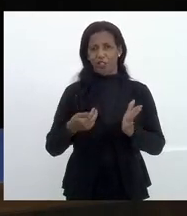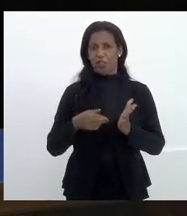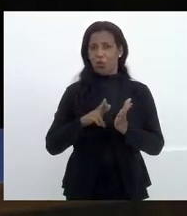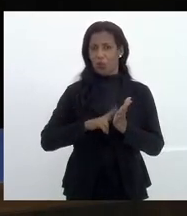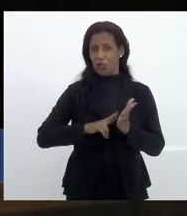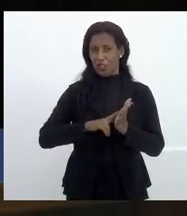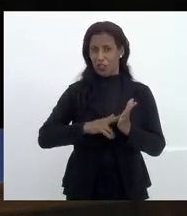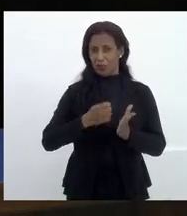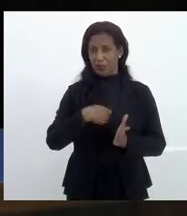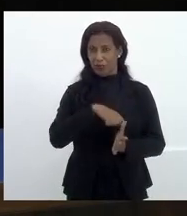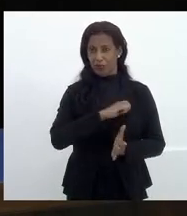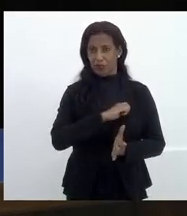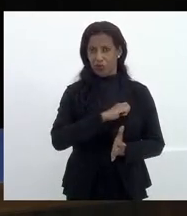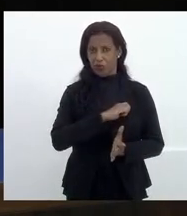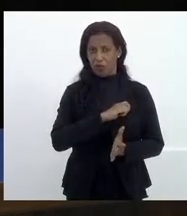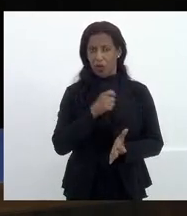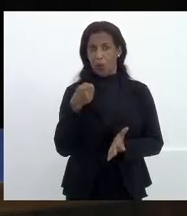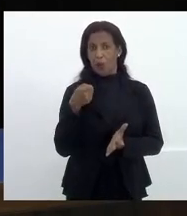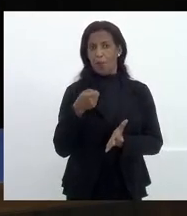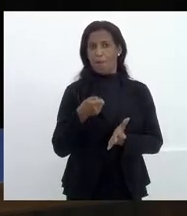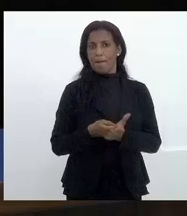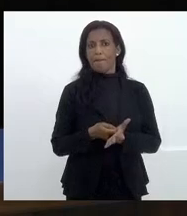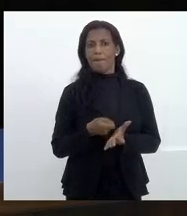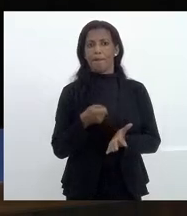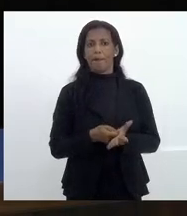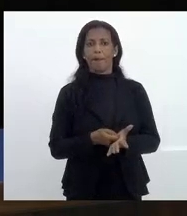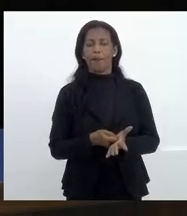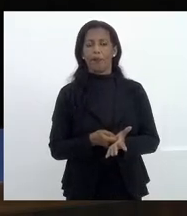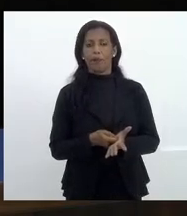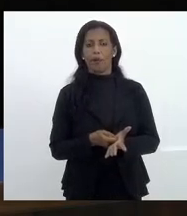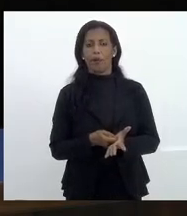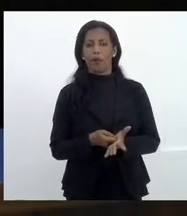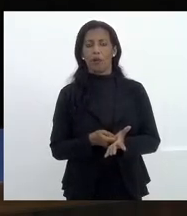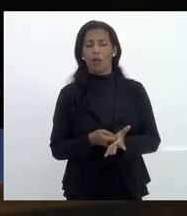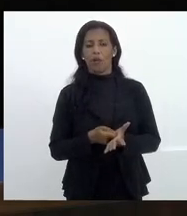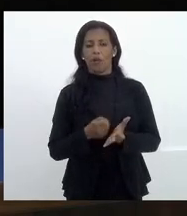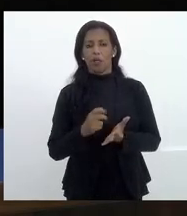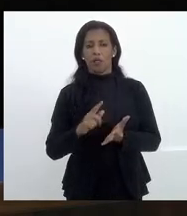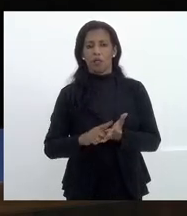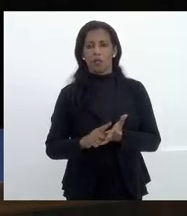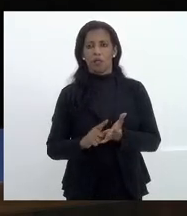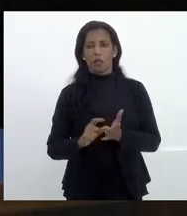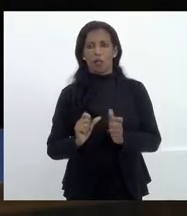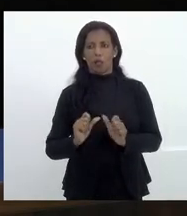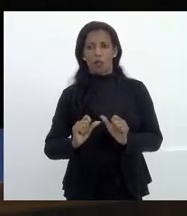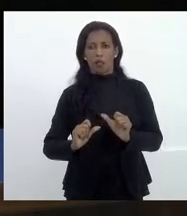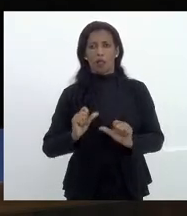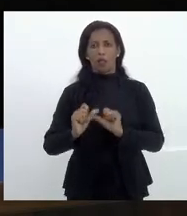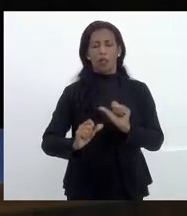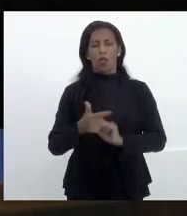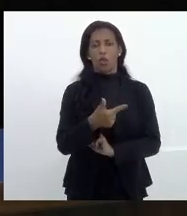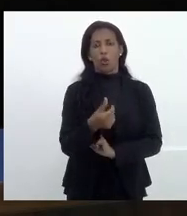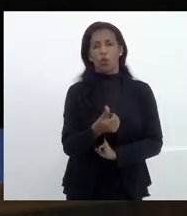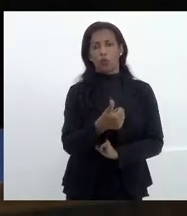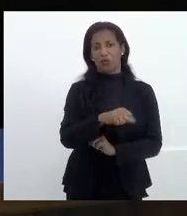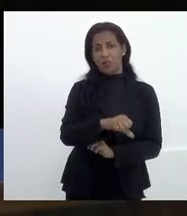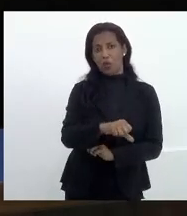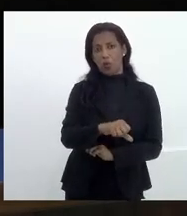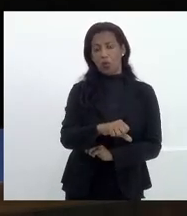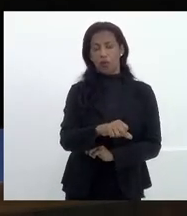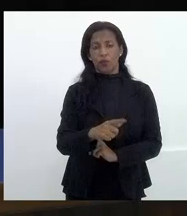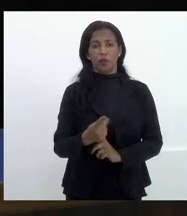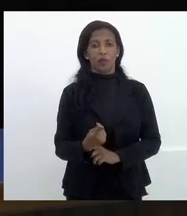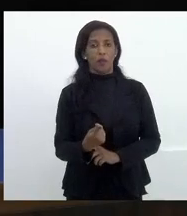regime de recuperação fiscal em ponha exija que se replique a reforma de 2019